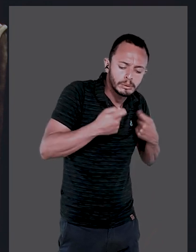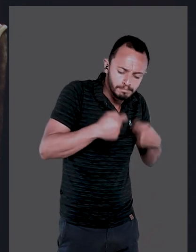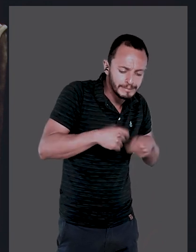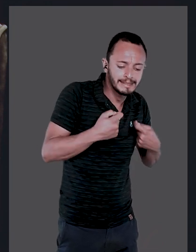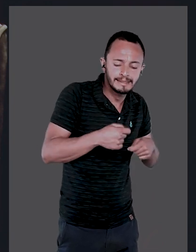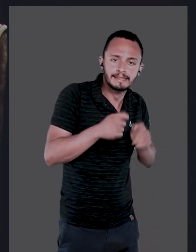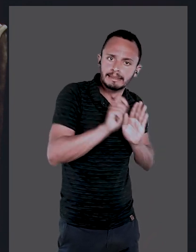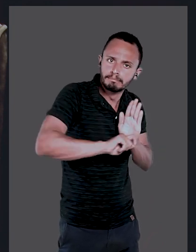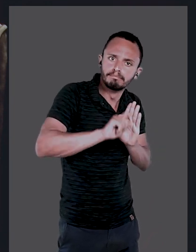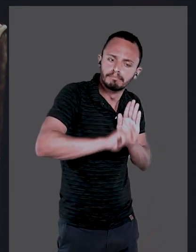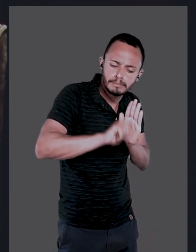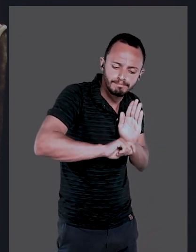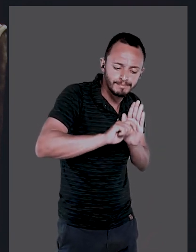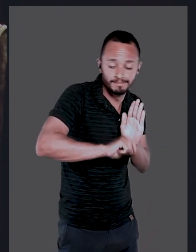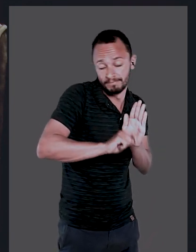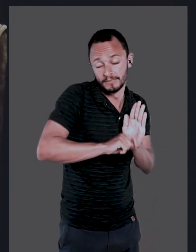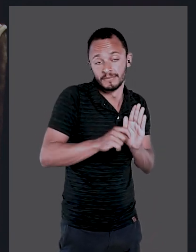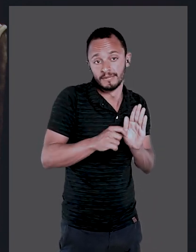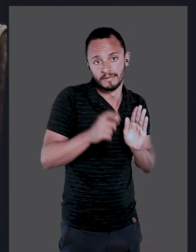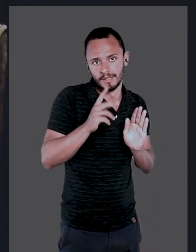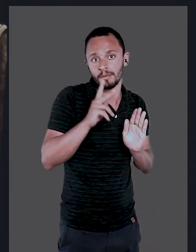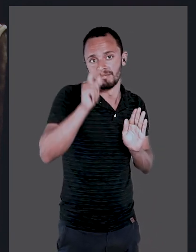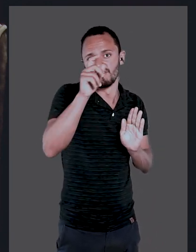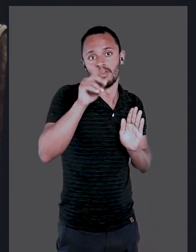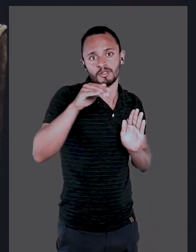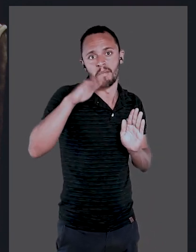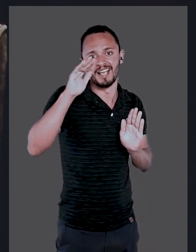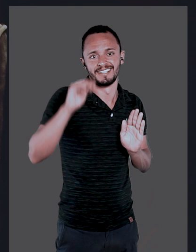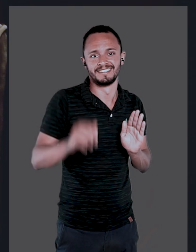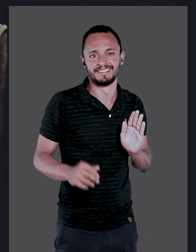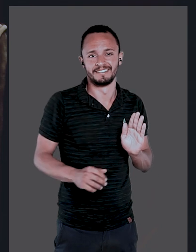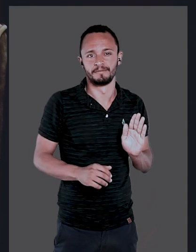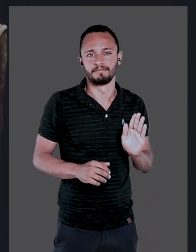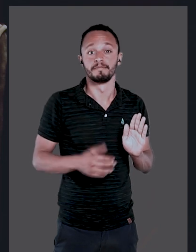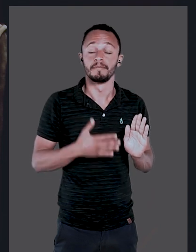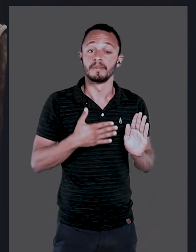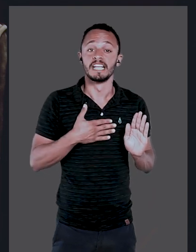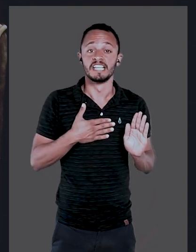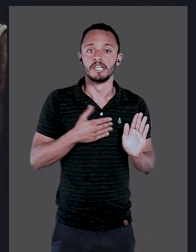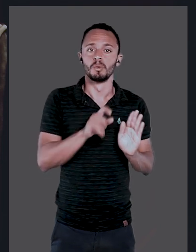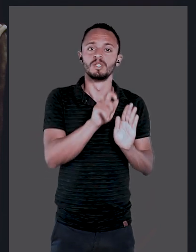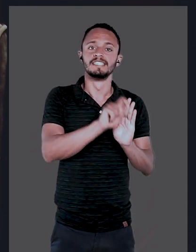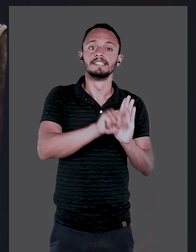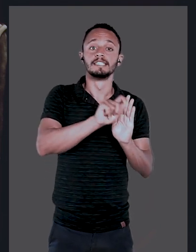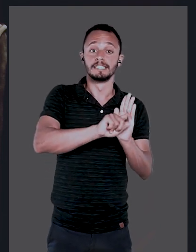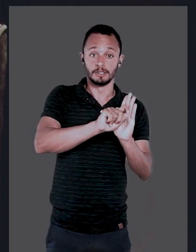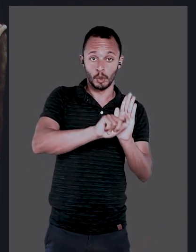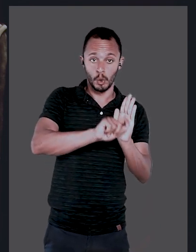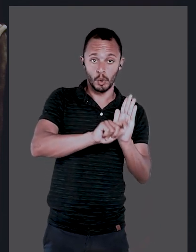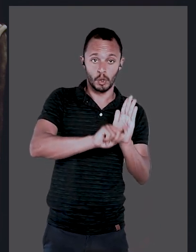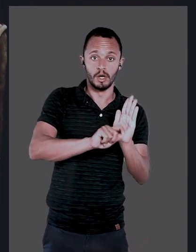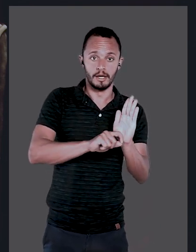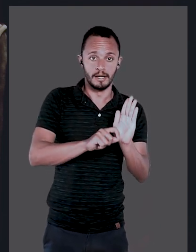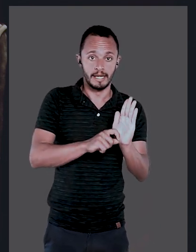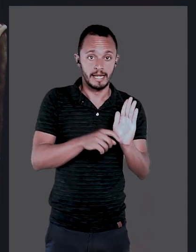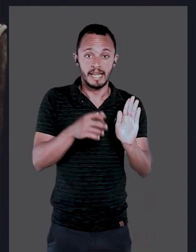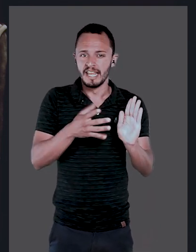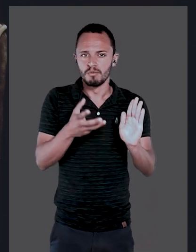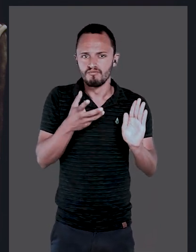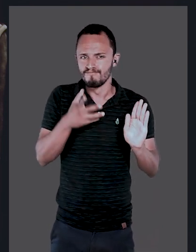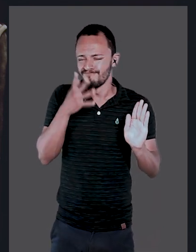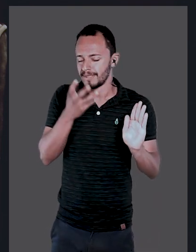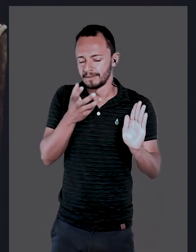Palerma. Por isso era mais forte do que eu. E acho que a coisa mais importante na minha vida enquanto